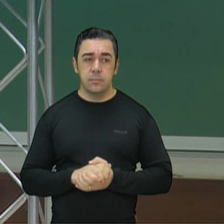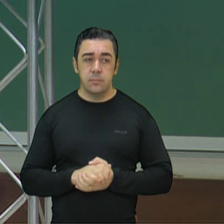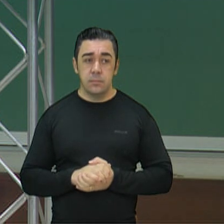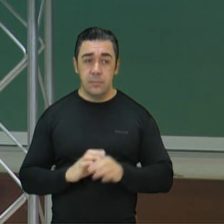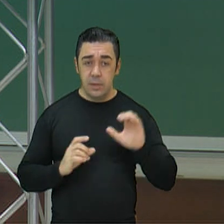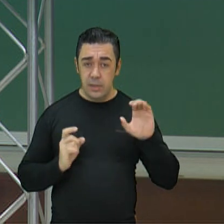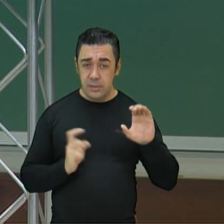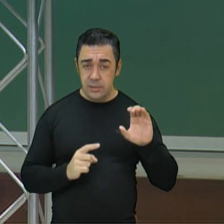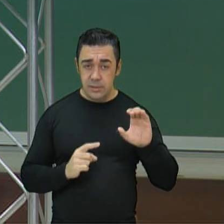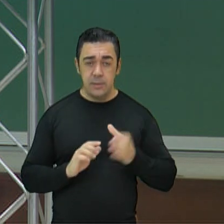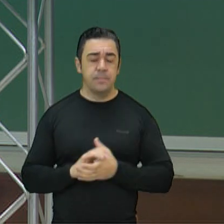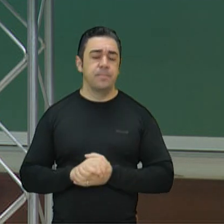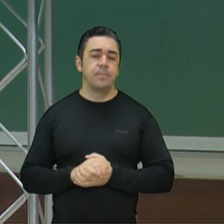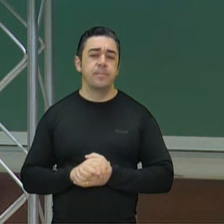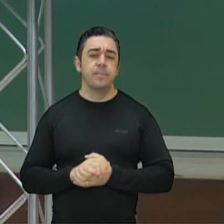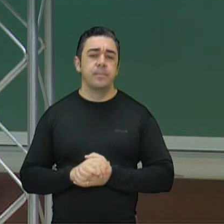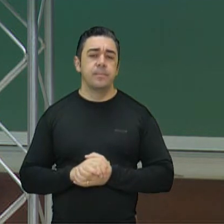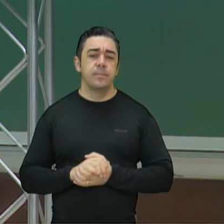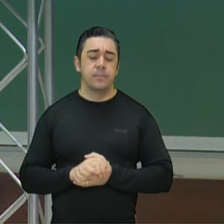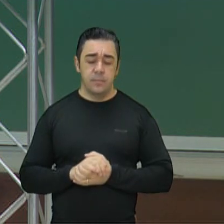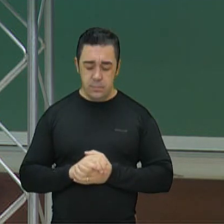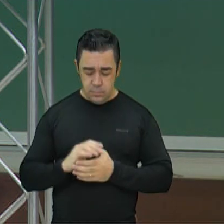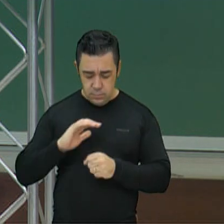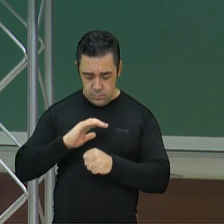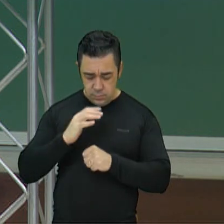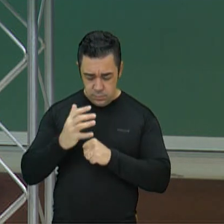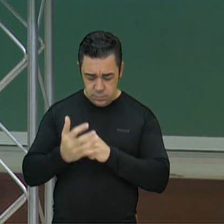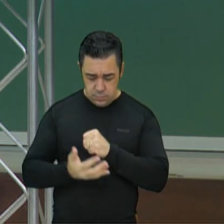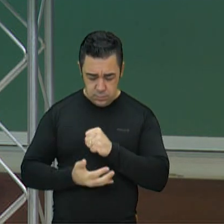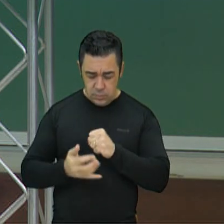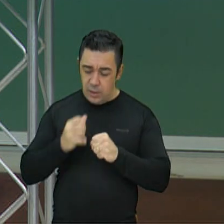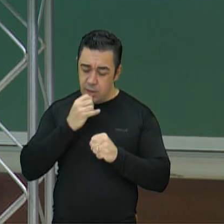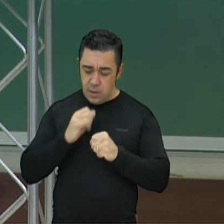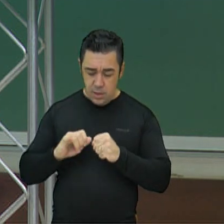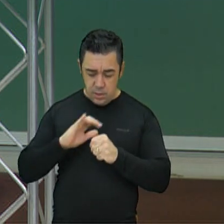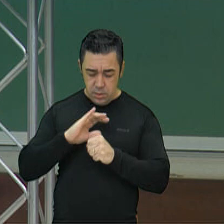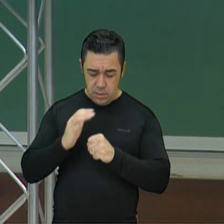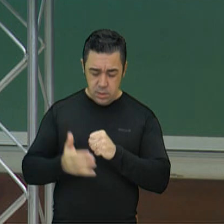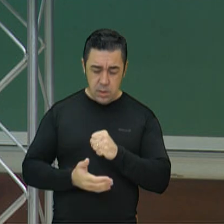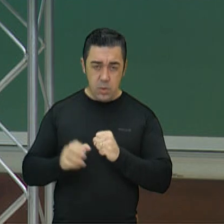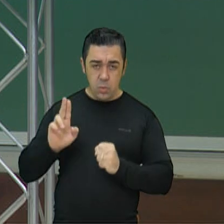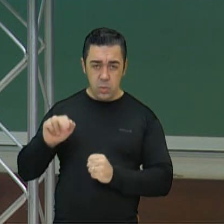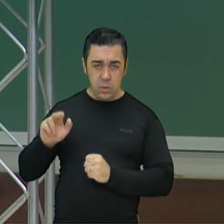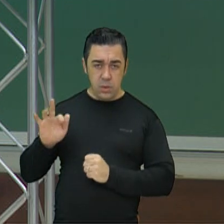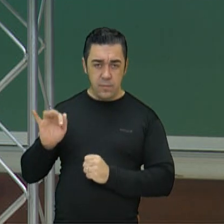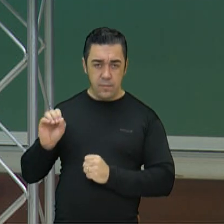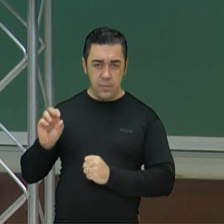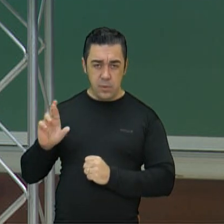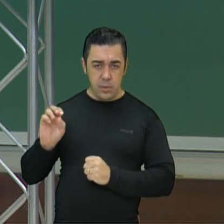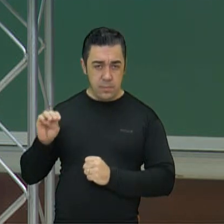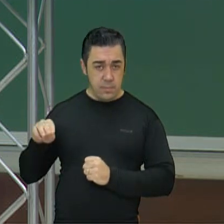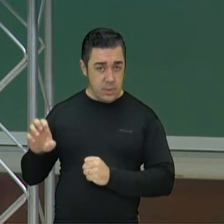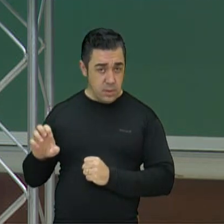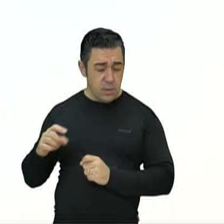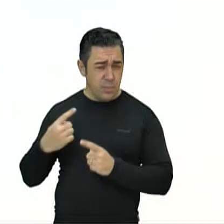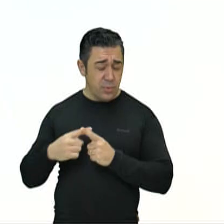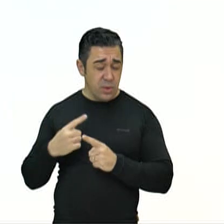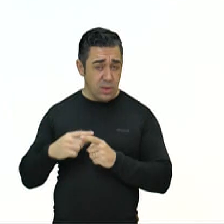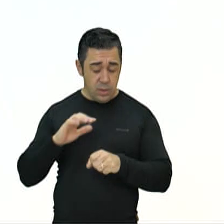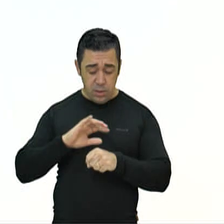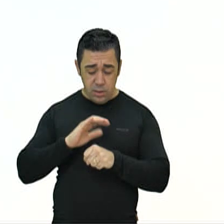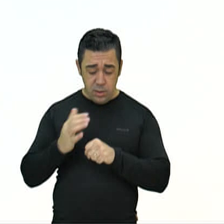aqui da letra C. O campo elétrico envolvido for uniforme. Também está errada, né? Porque o campo